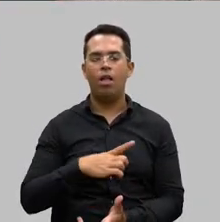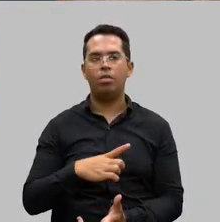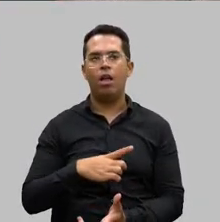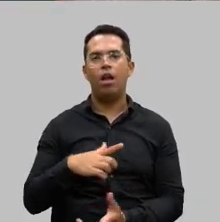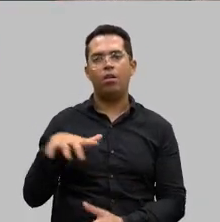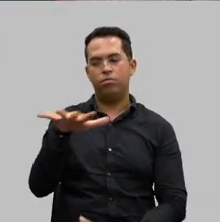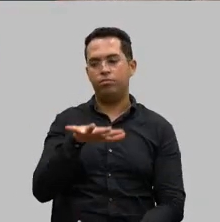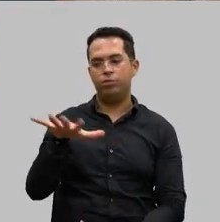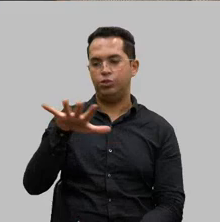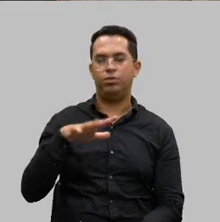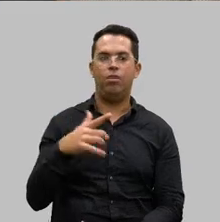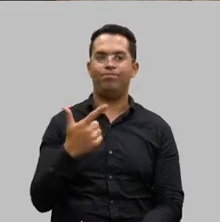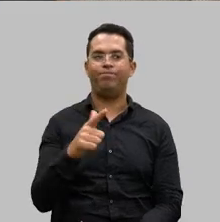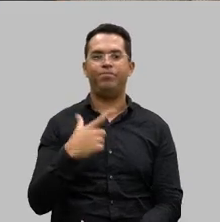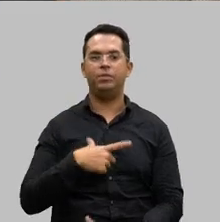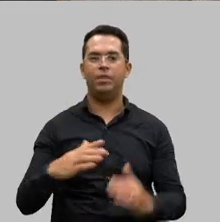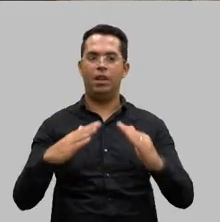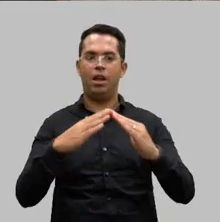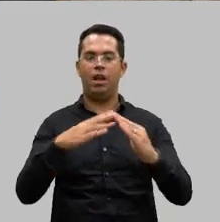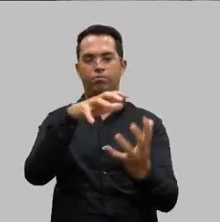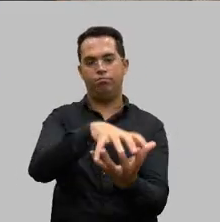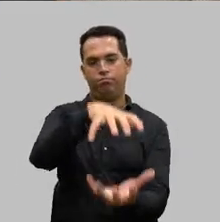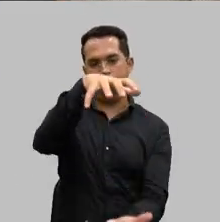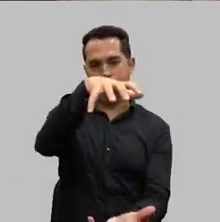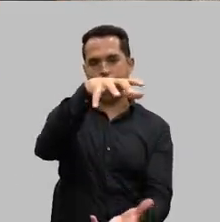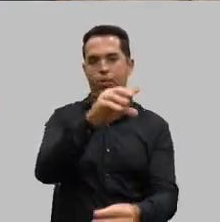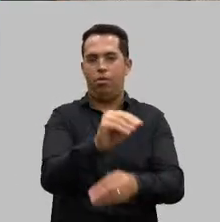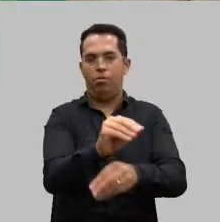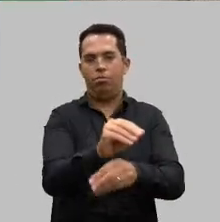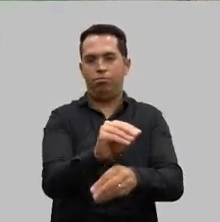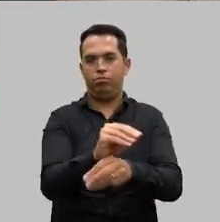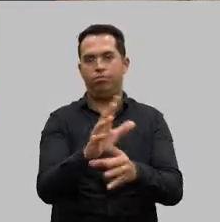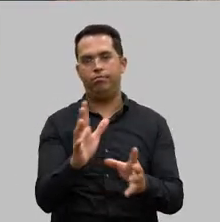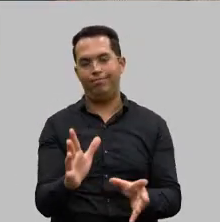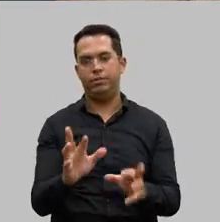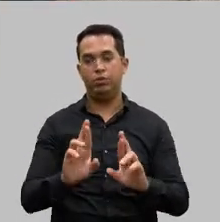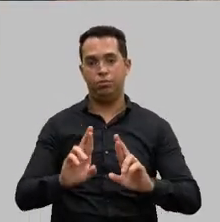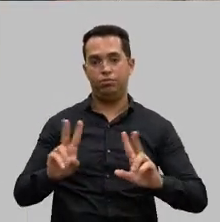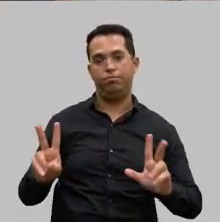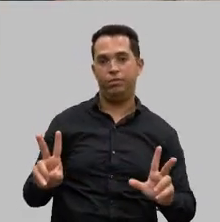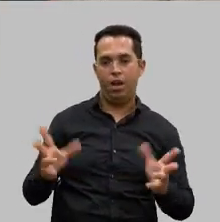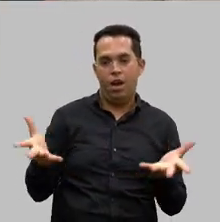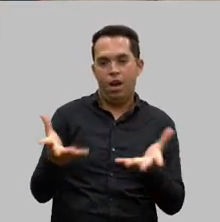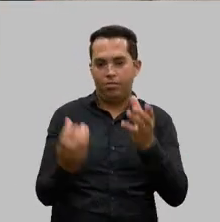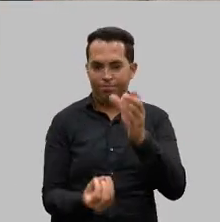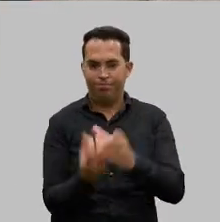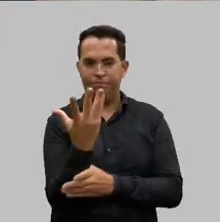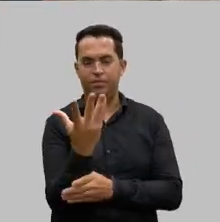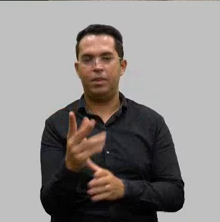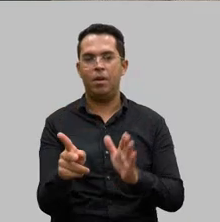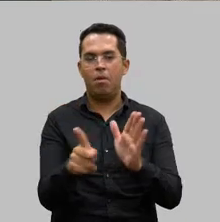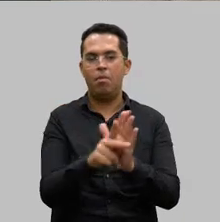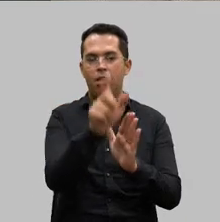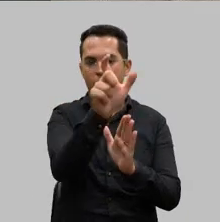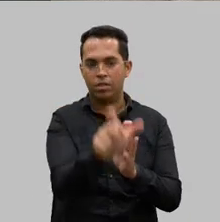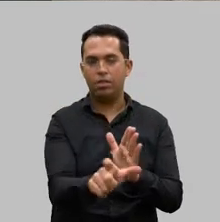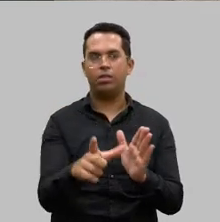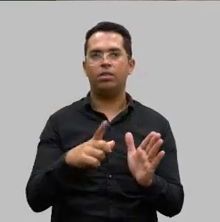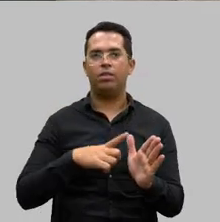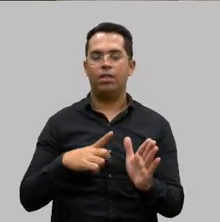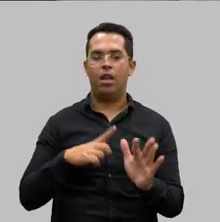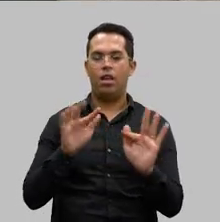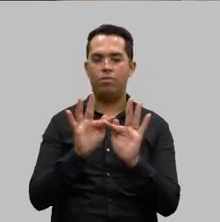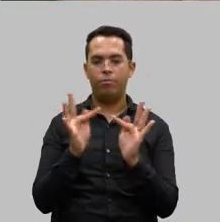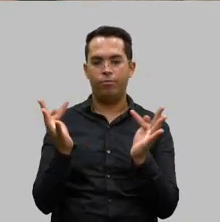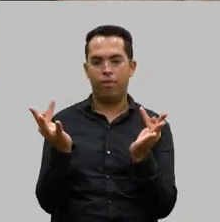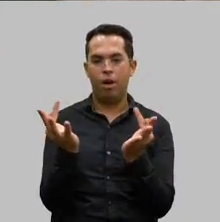asilo então nós estamos criando lá o lar de idoso de forma diferente idosos que tem família eles levam o o